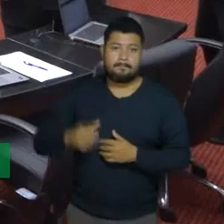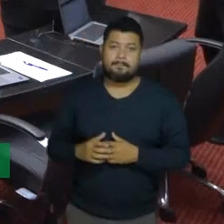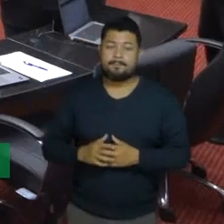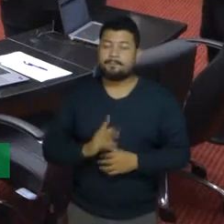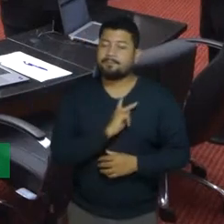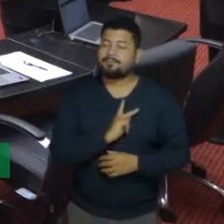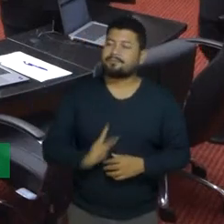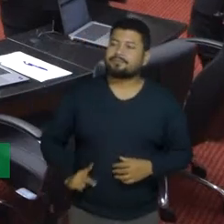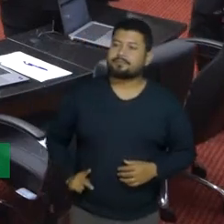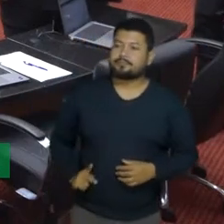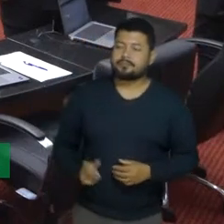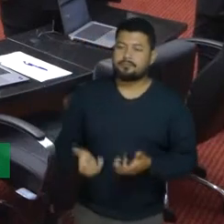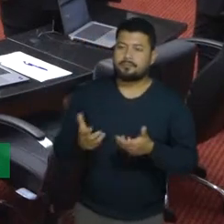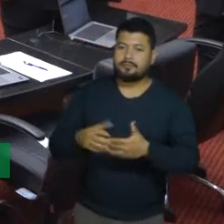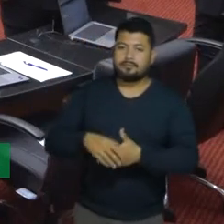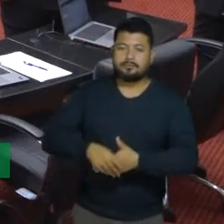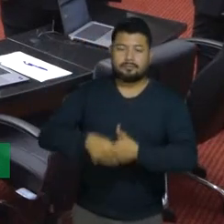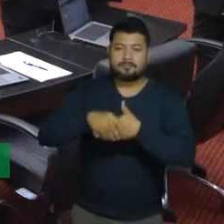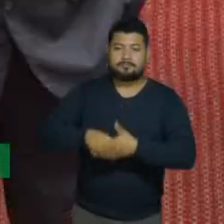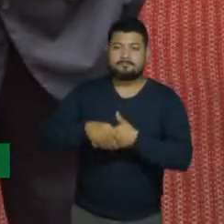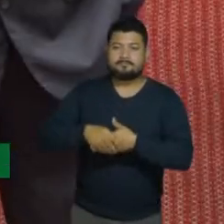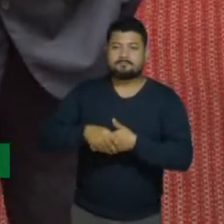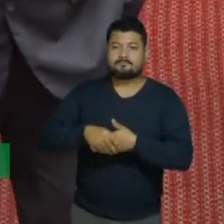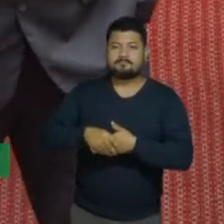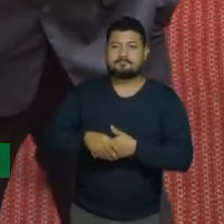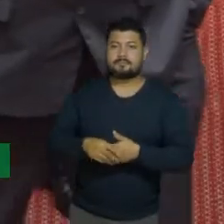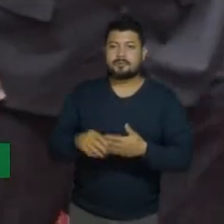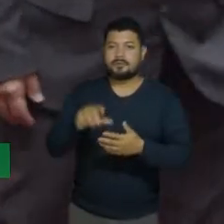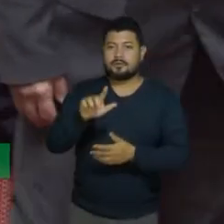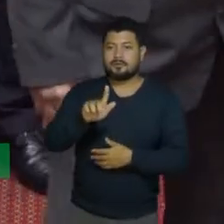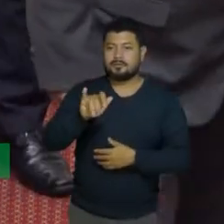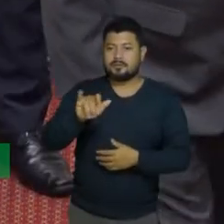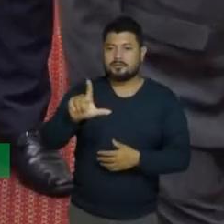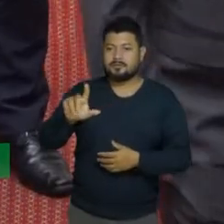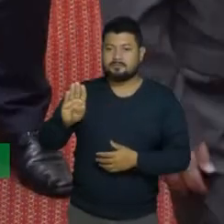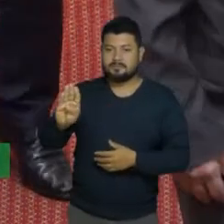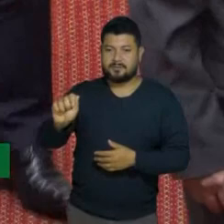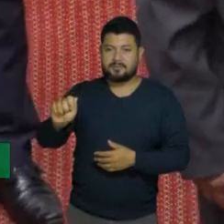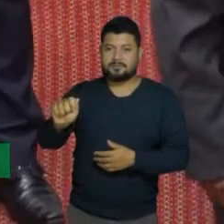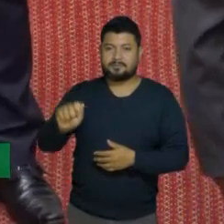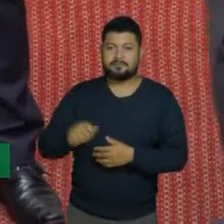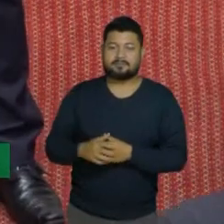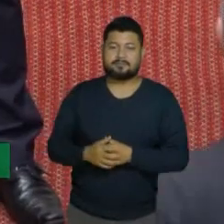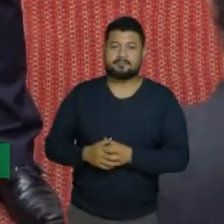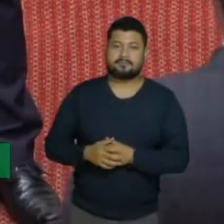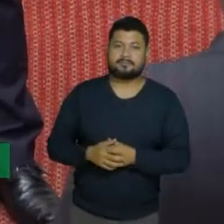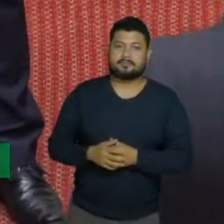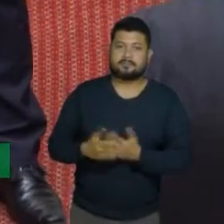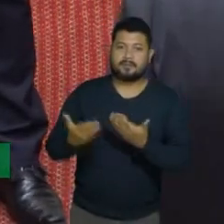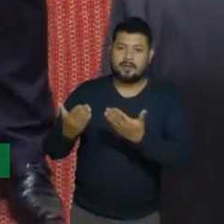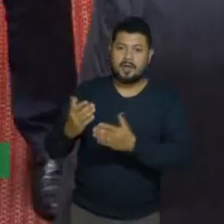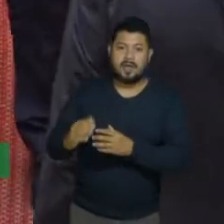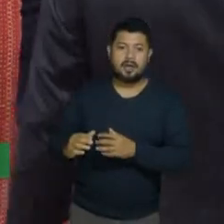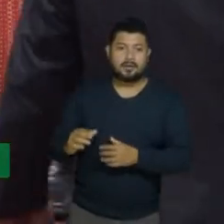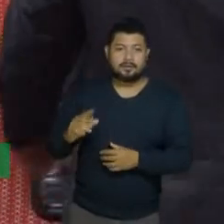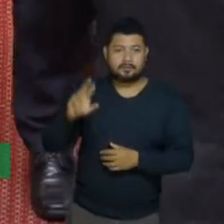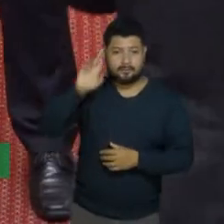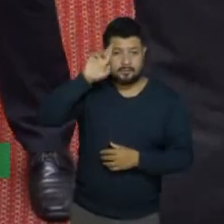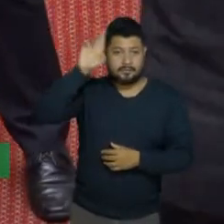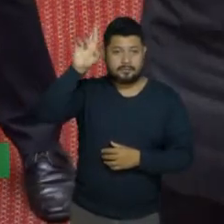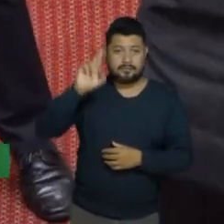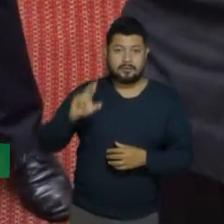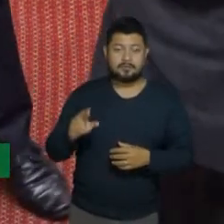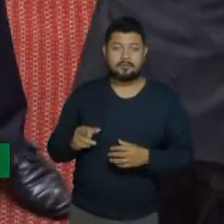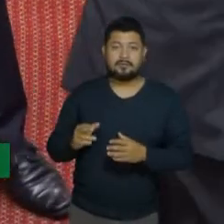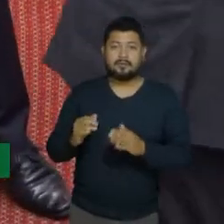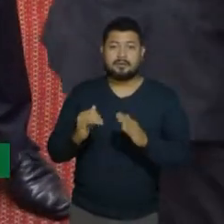quero saudar aqui o Giba Roncone, superintendente da Fundação Cultural, e de forma muito especial